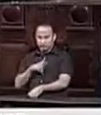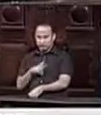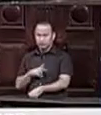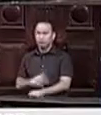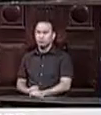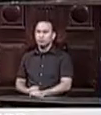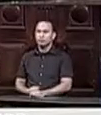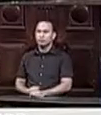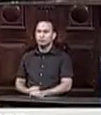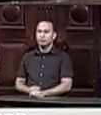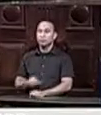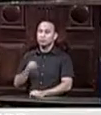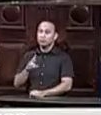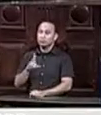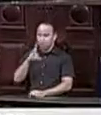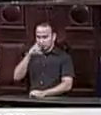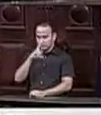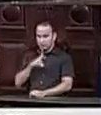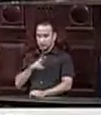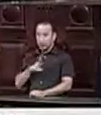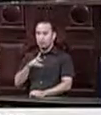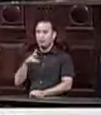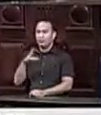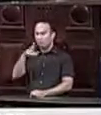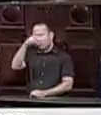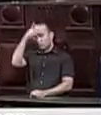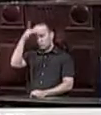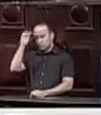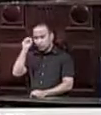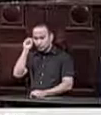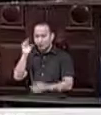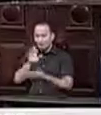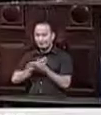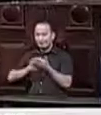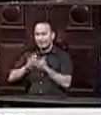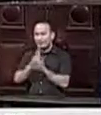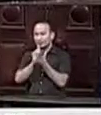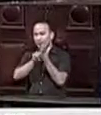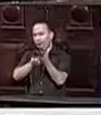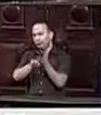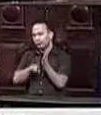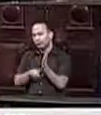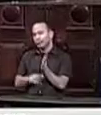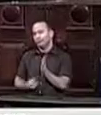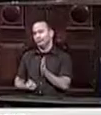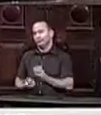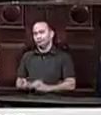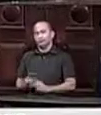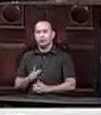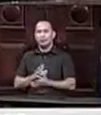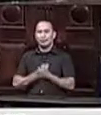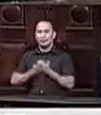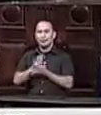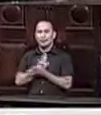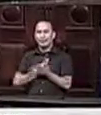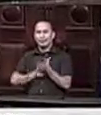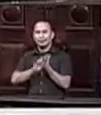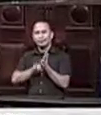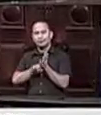na carne do servidor público, e nada diminuiu o seu custo e nada